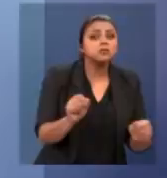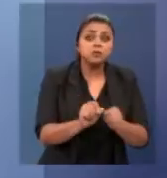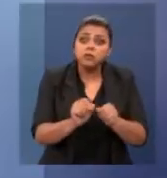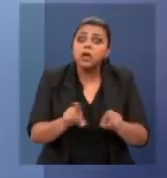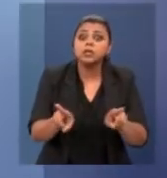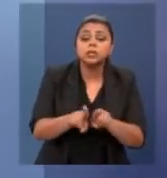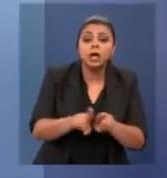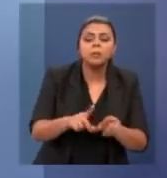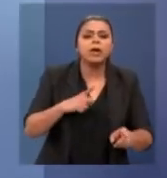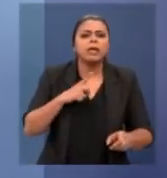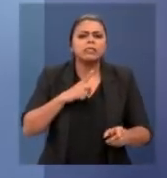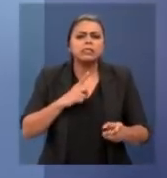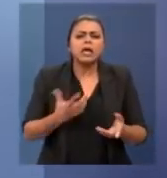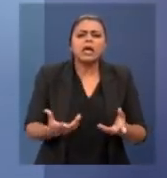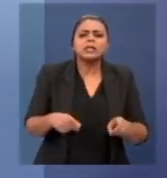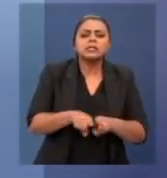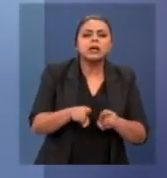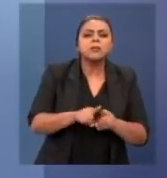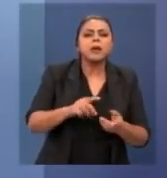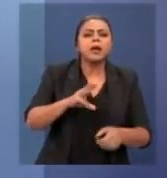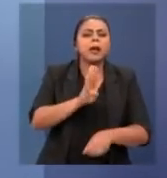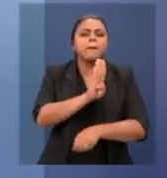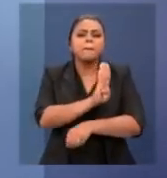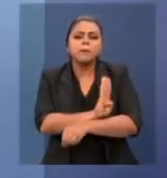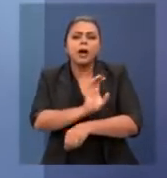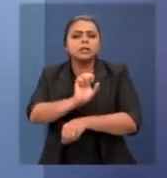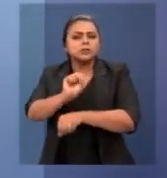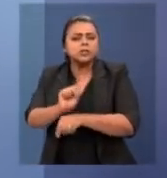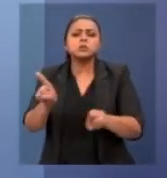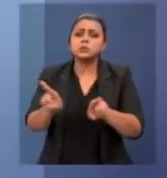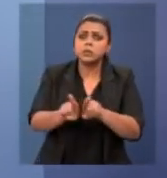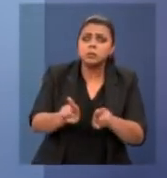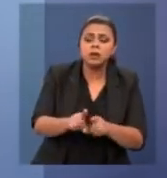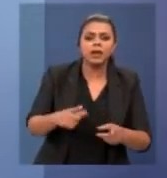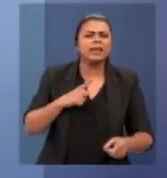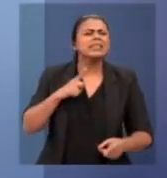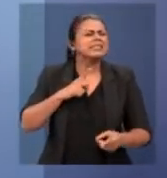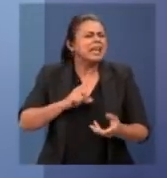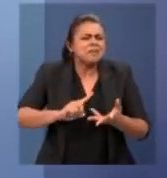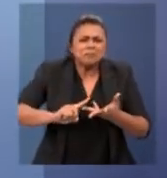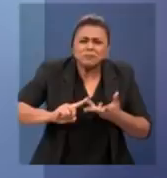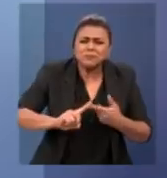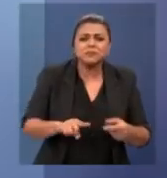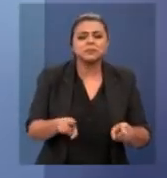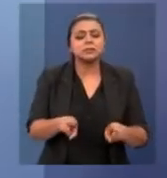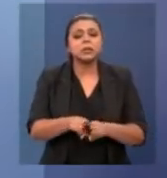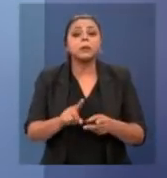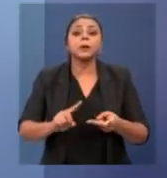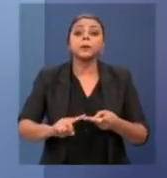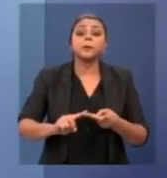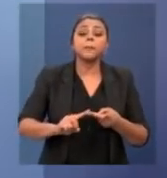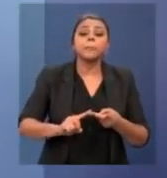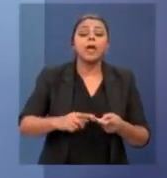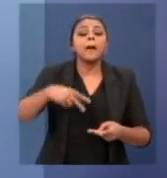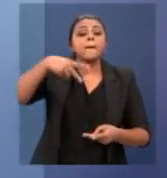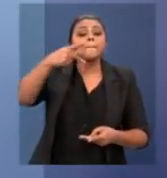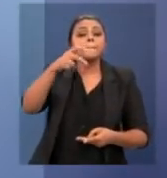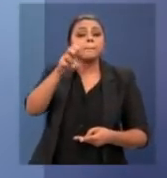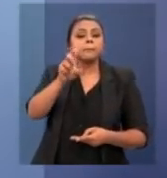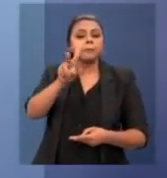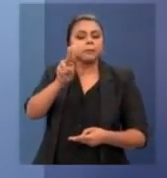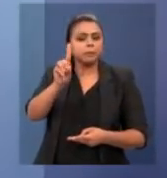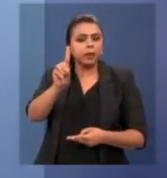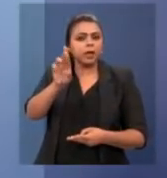fizemos de 300 em baixo são francisco até cooporã gaga fez uns trechos vemos de região de pedro canário e